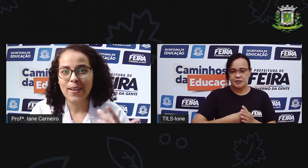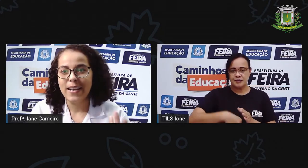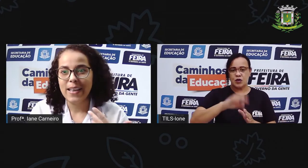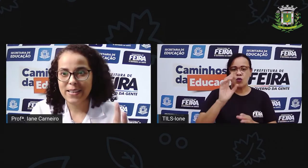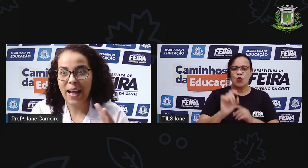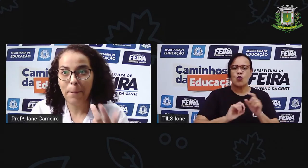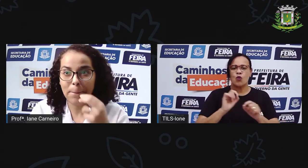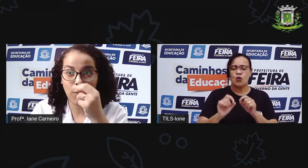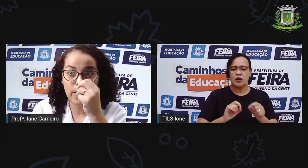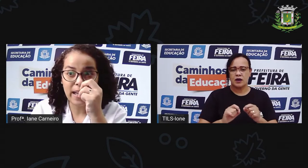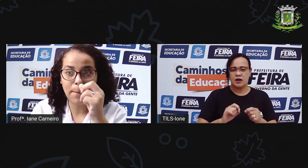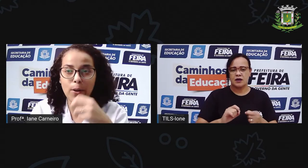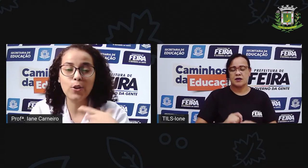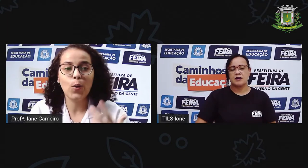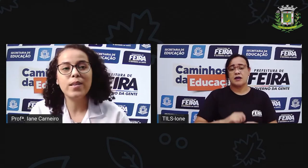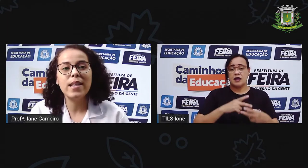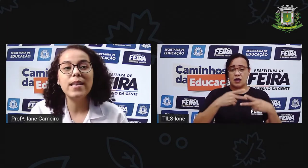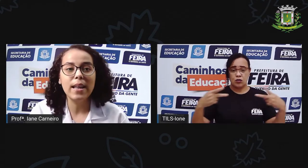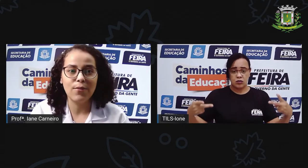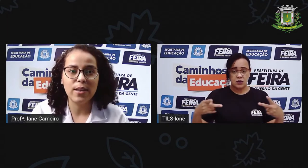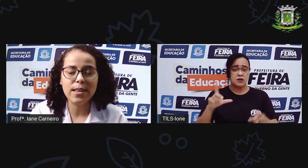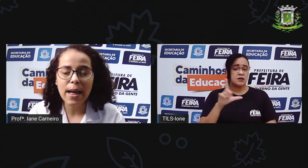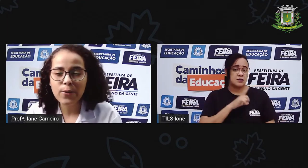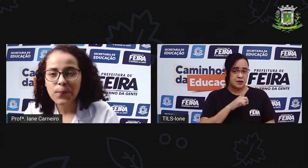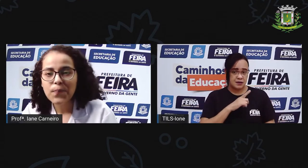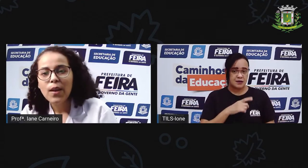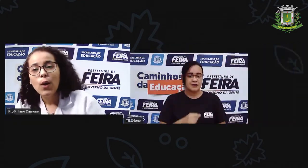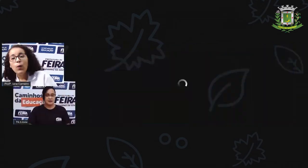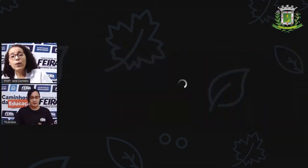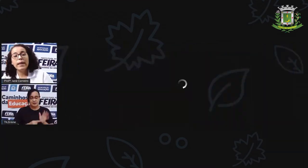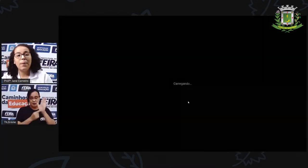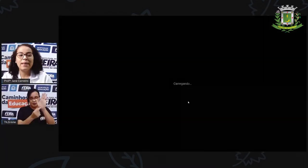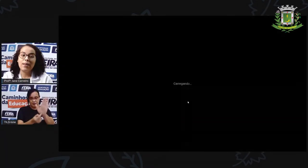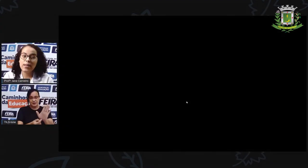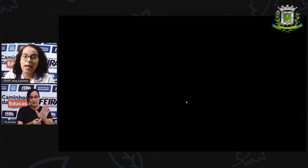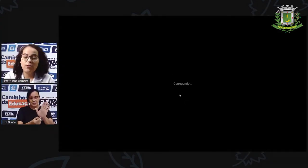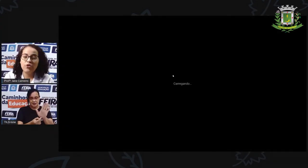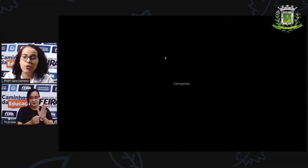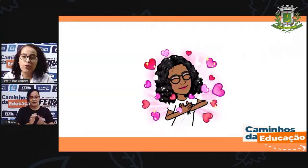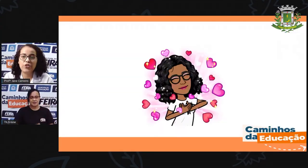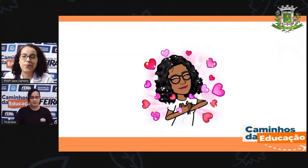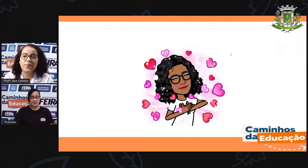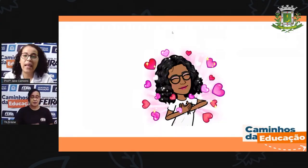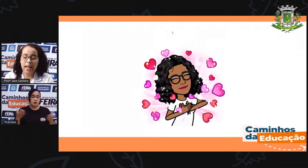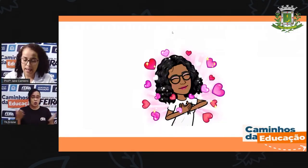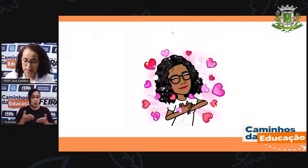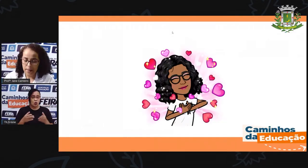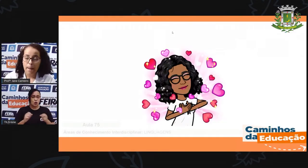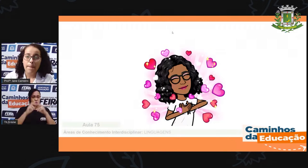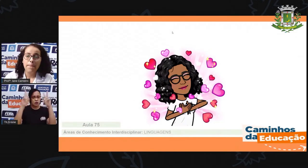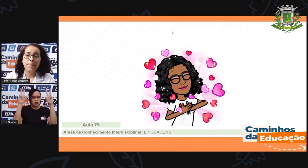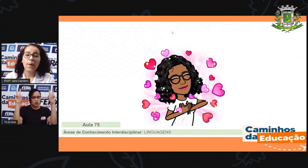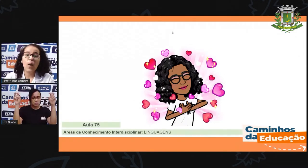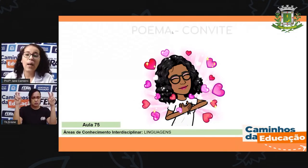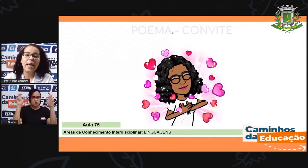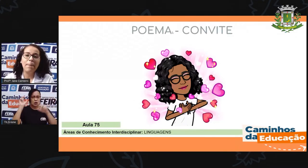que é a Pró, tá? Por que que a Pró trouxe esse livro, certo? O tema da nossa aula de hoje é